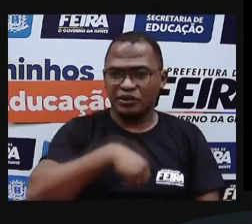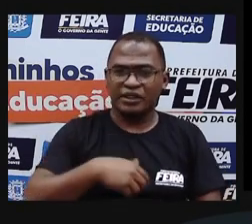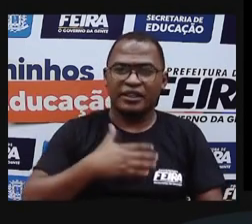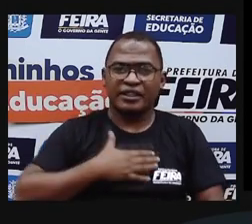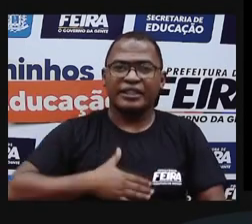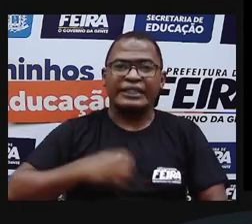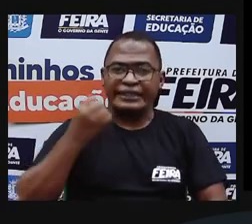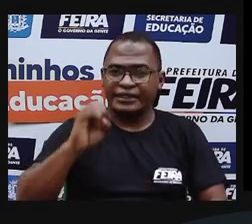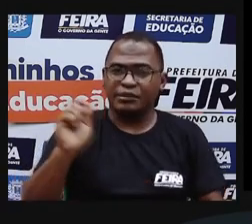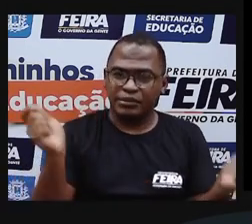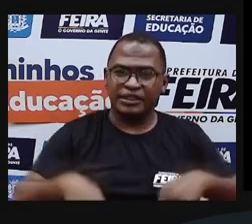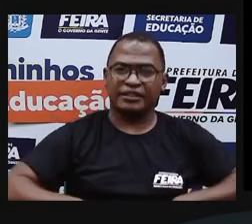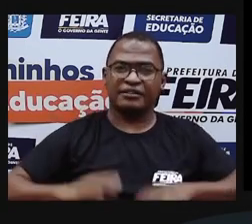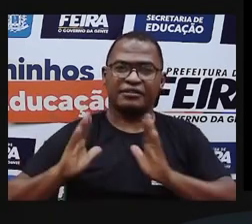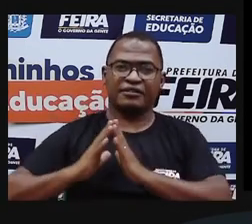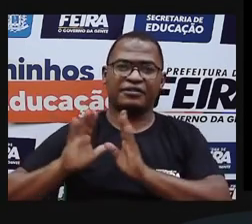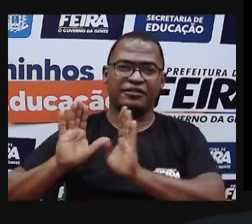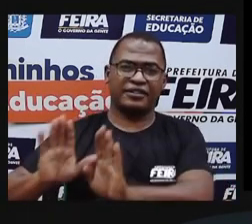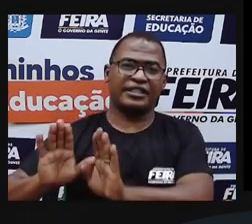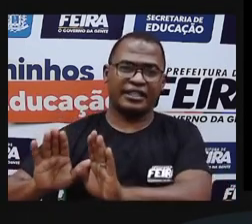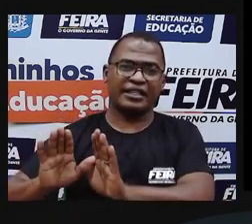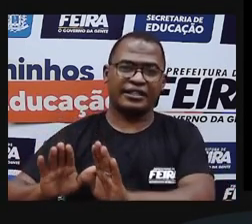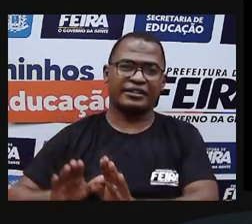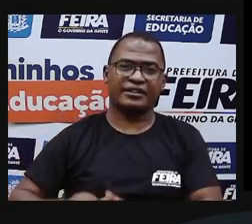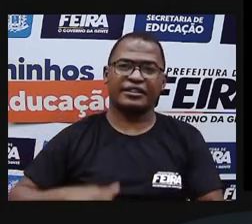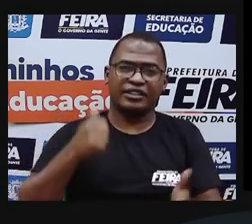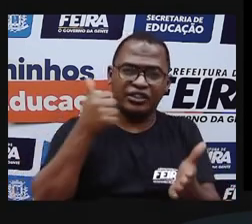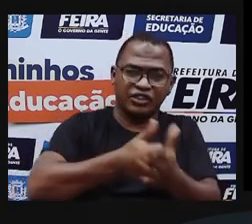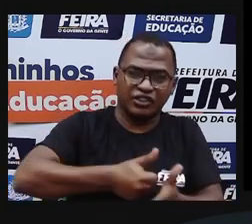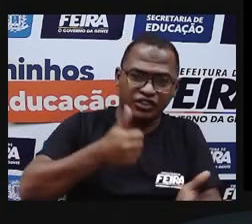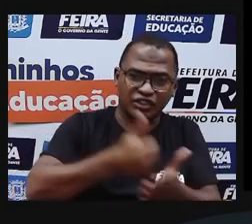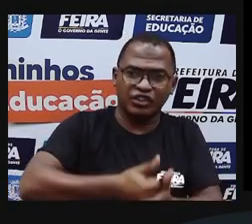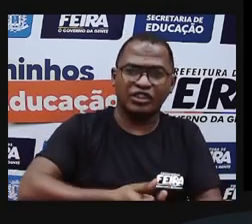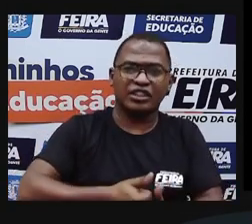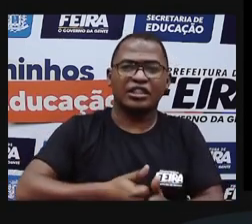casa, e eu termino com essa mensagem. Insistir,